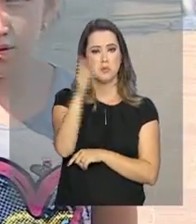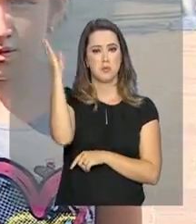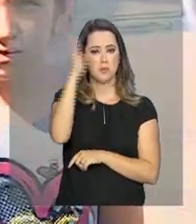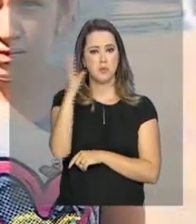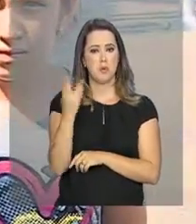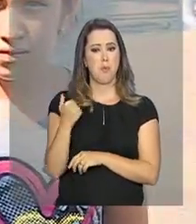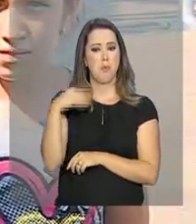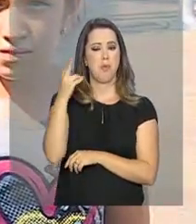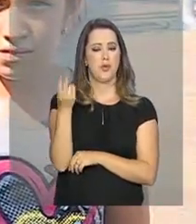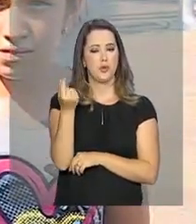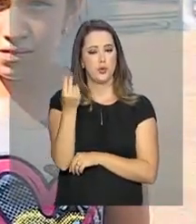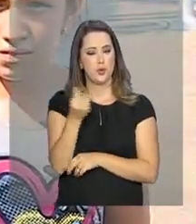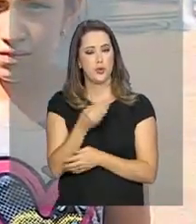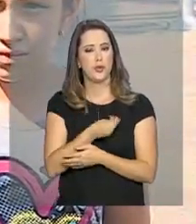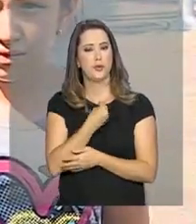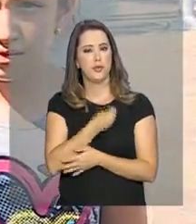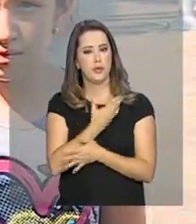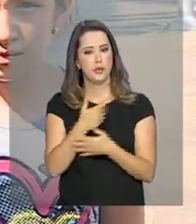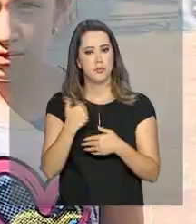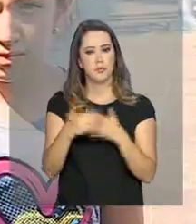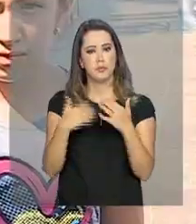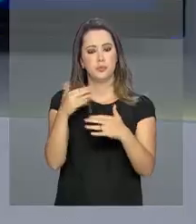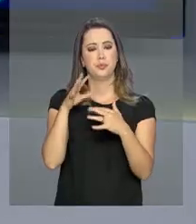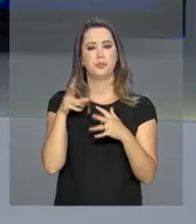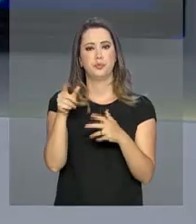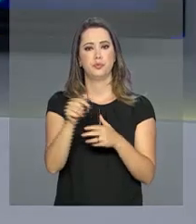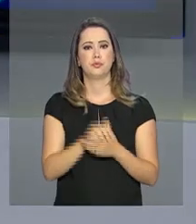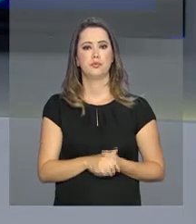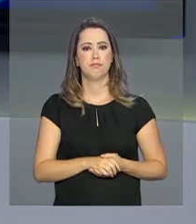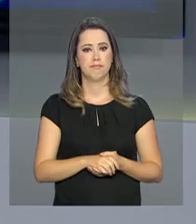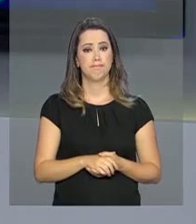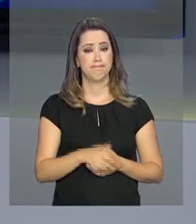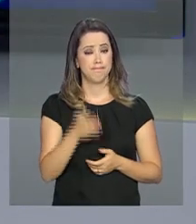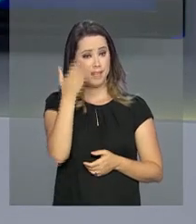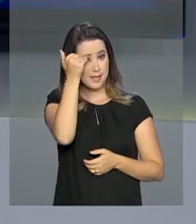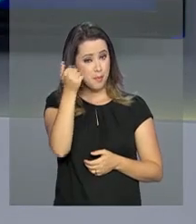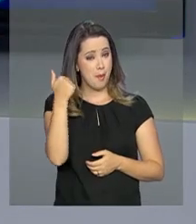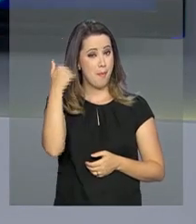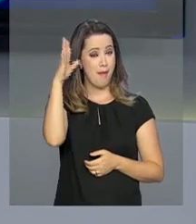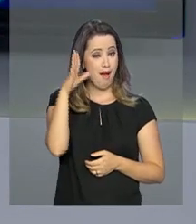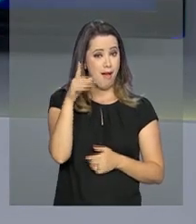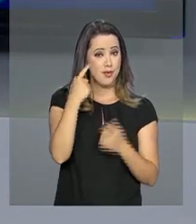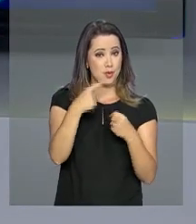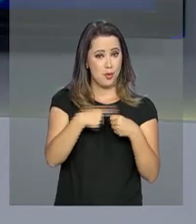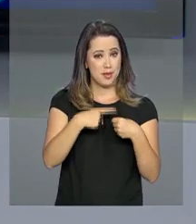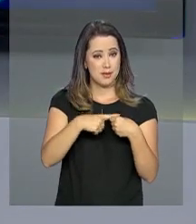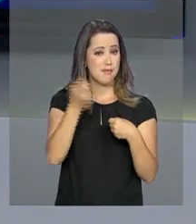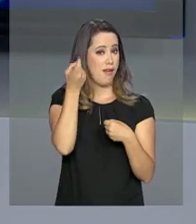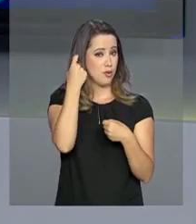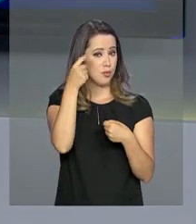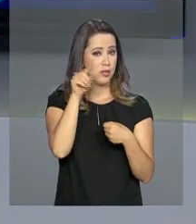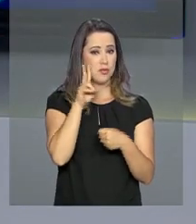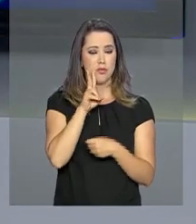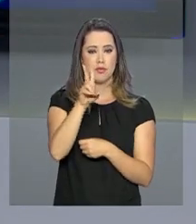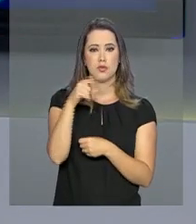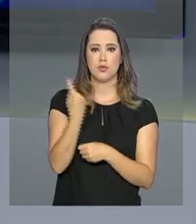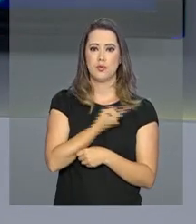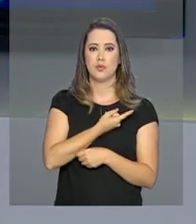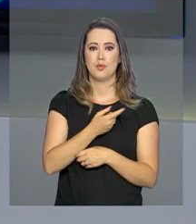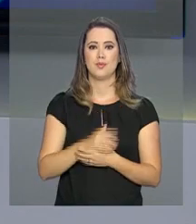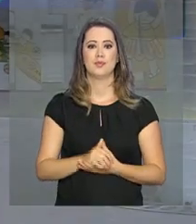mas ele está mais progressão para todos e quer saber mais sobre por trabalhar tá no méxico confira com a